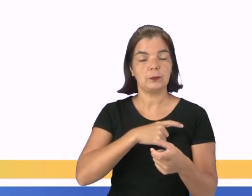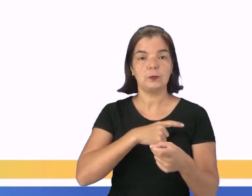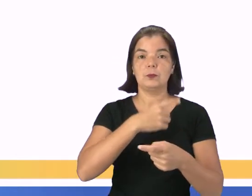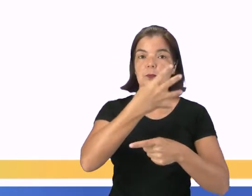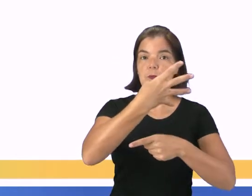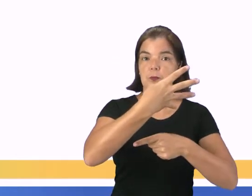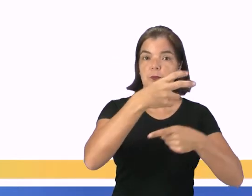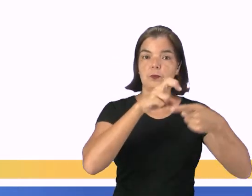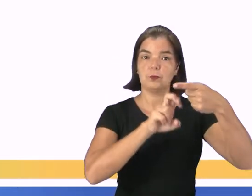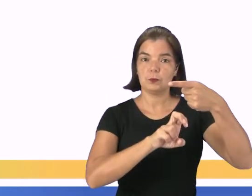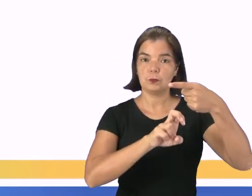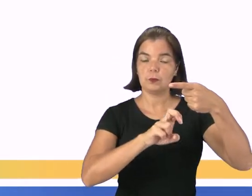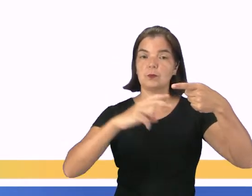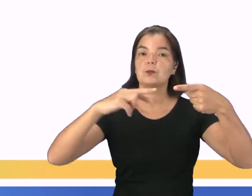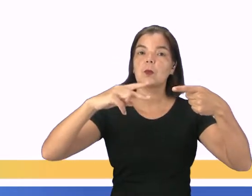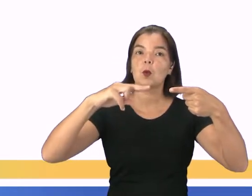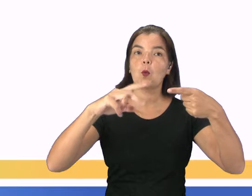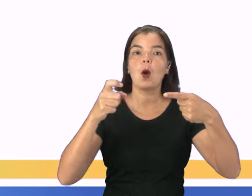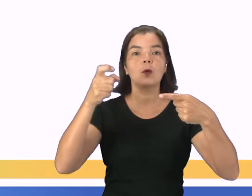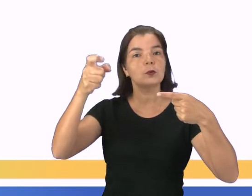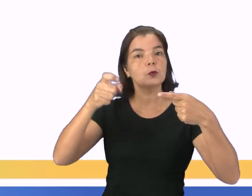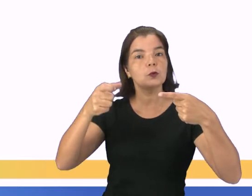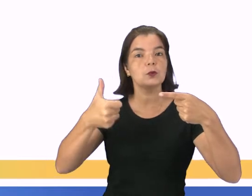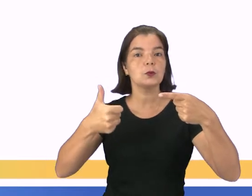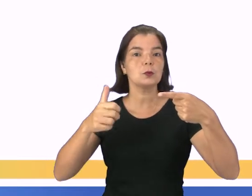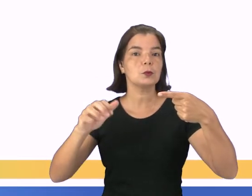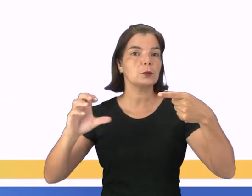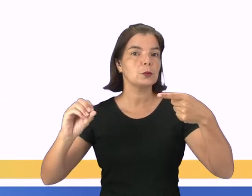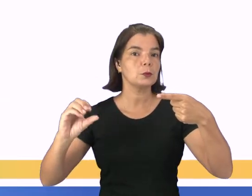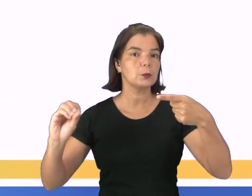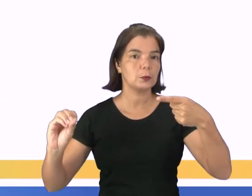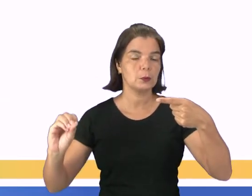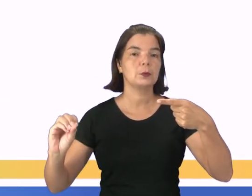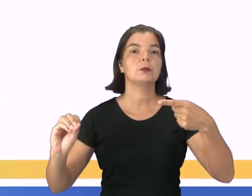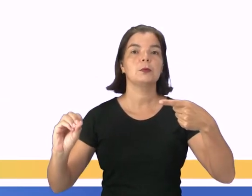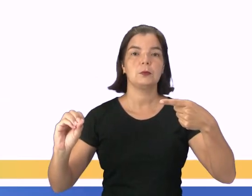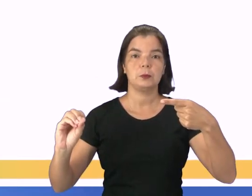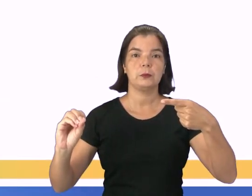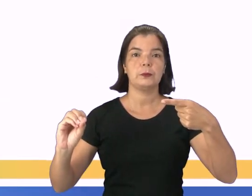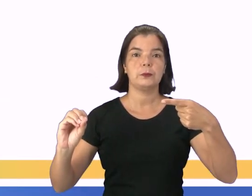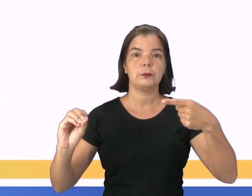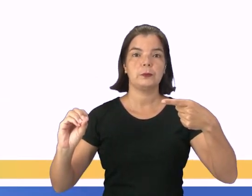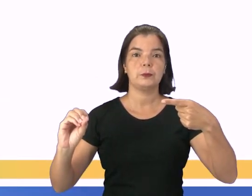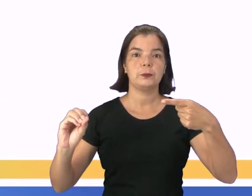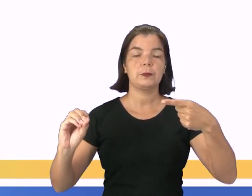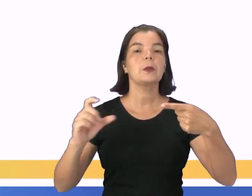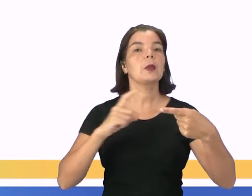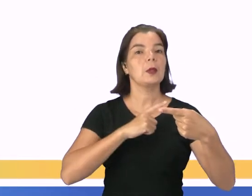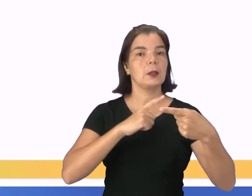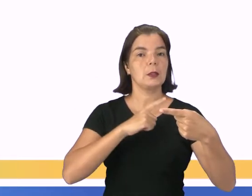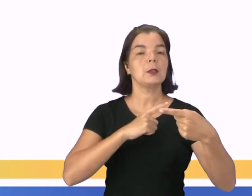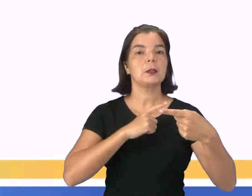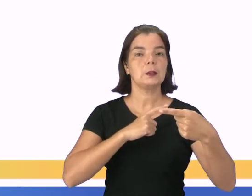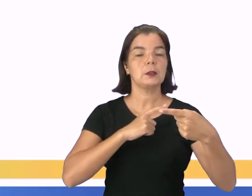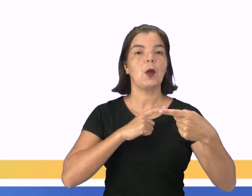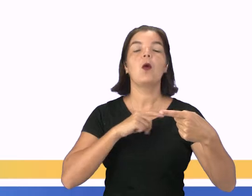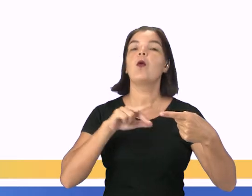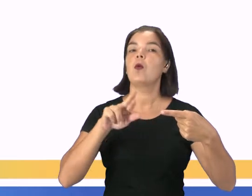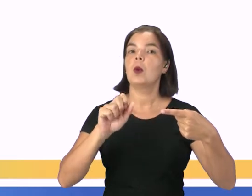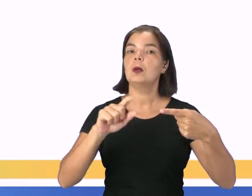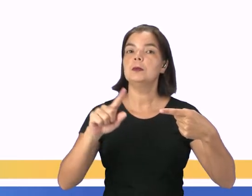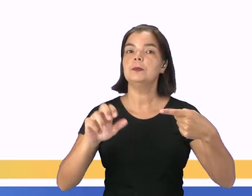4/5 e do outro lado nós temos aí uma fração, né, que tem uma razão centesimal, ou seja,